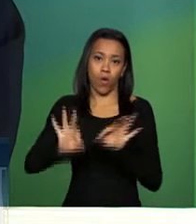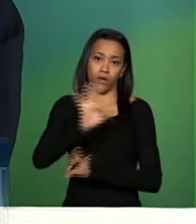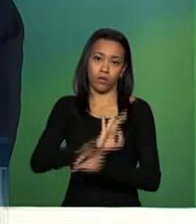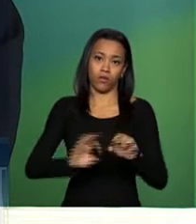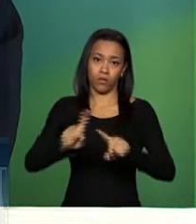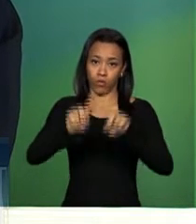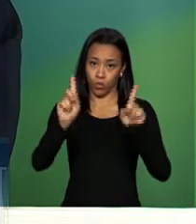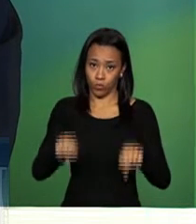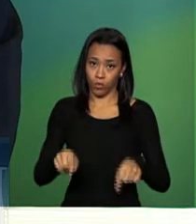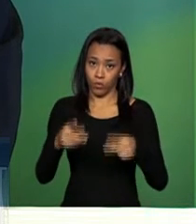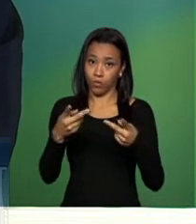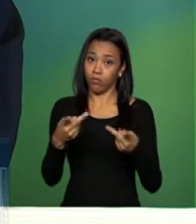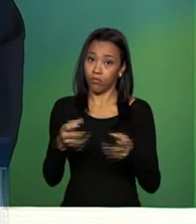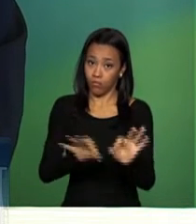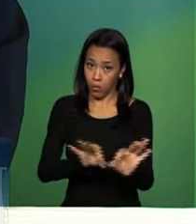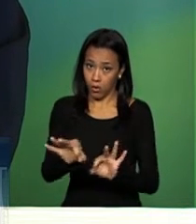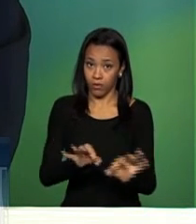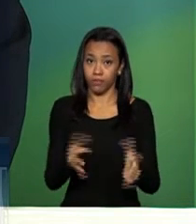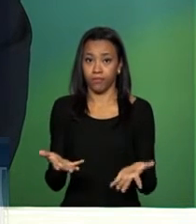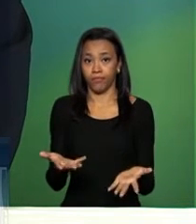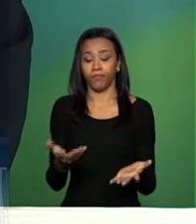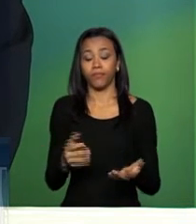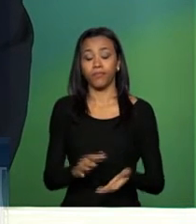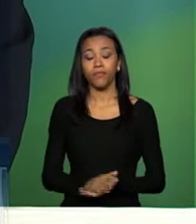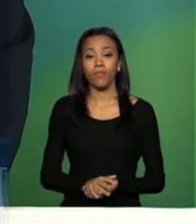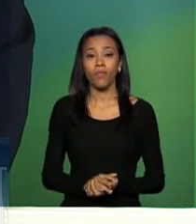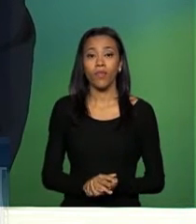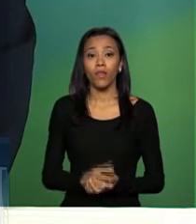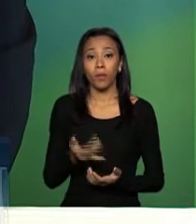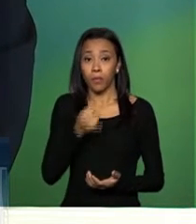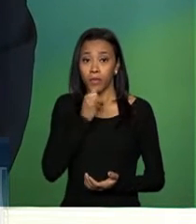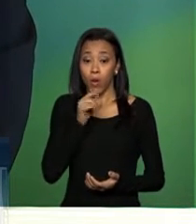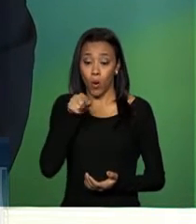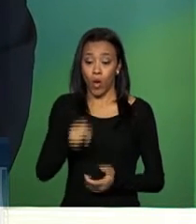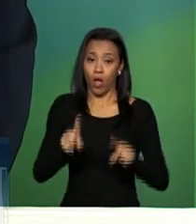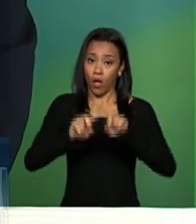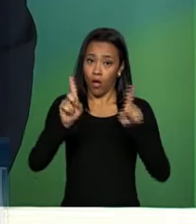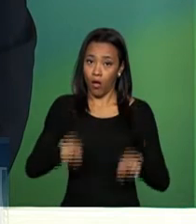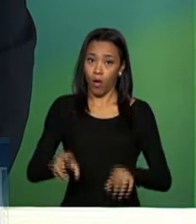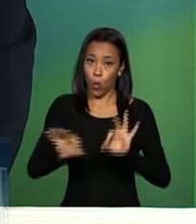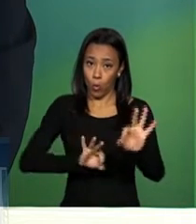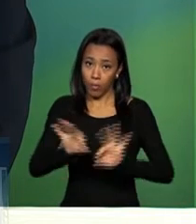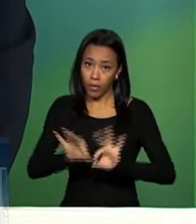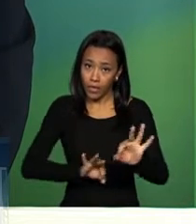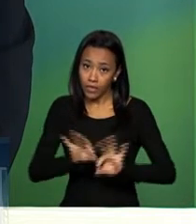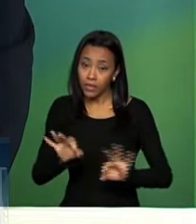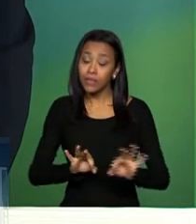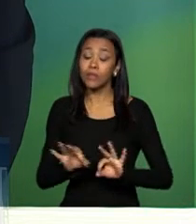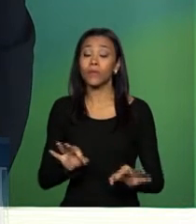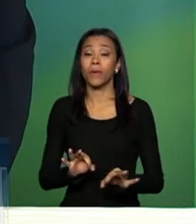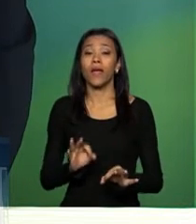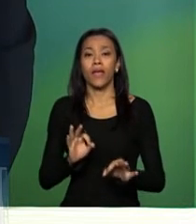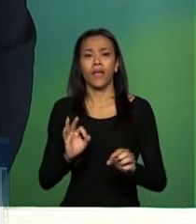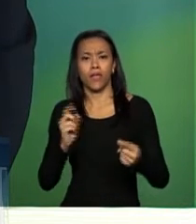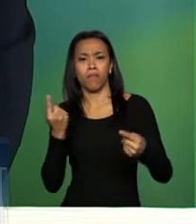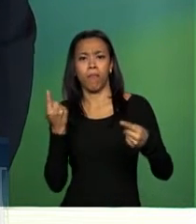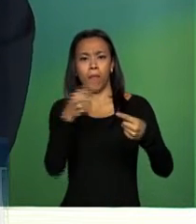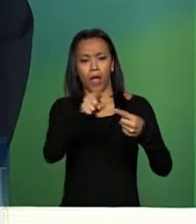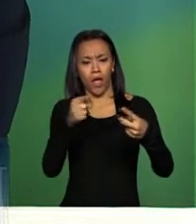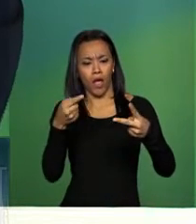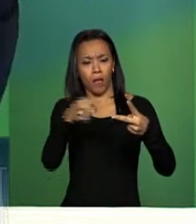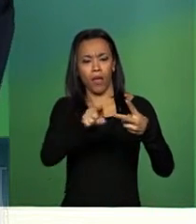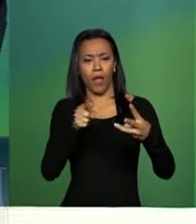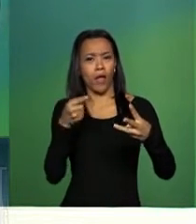do comércio internacional. Então, o plano estabelece metas qualitativas, ou seja,